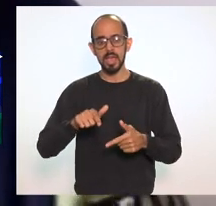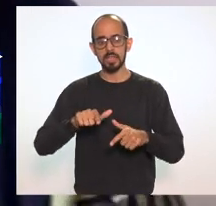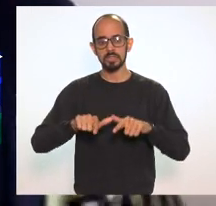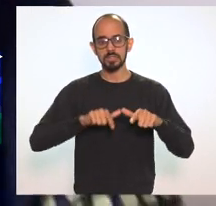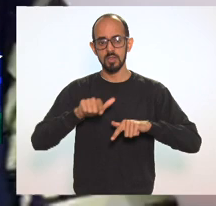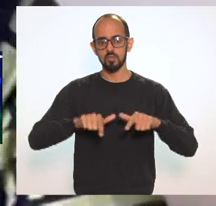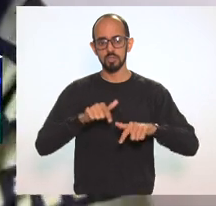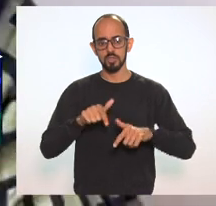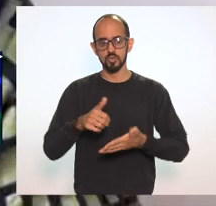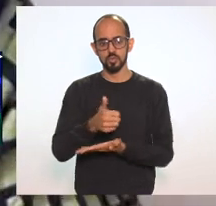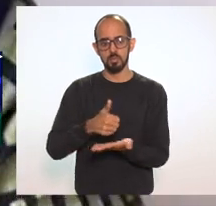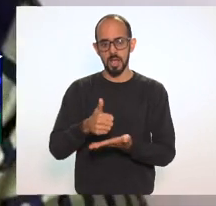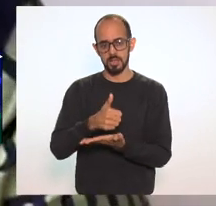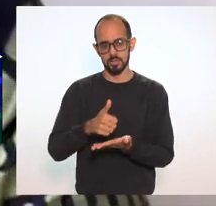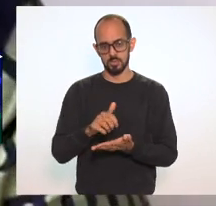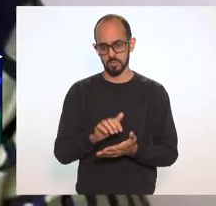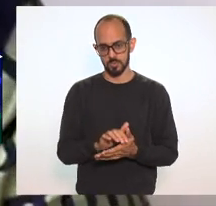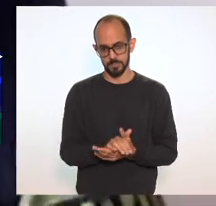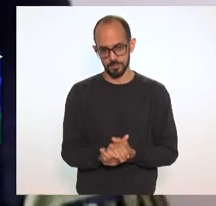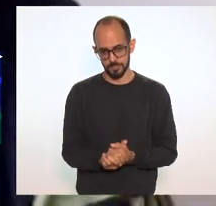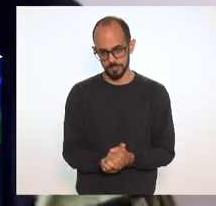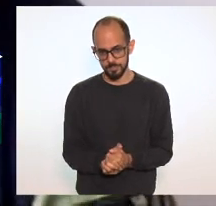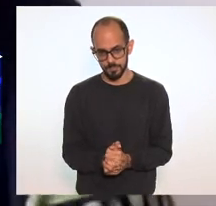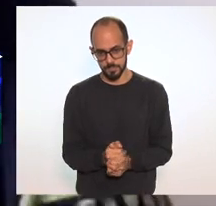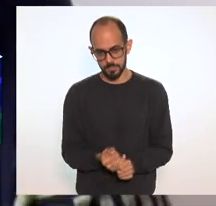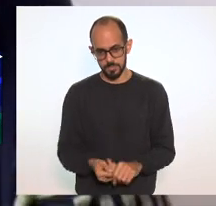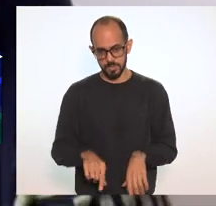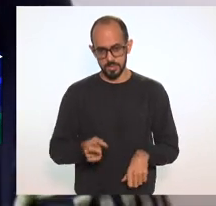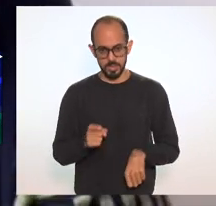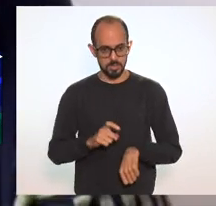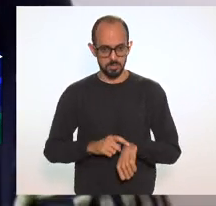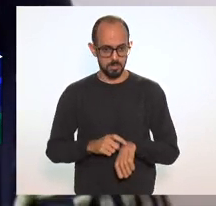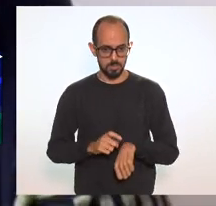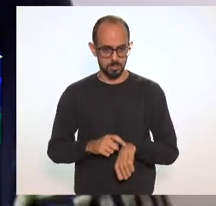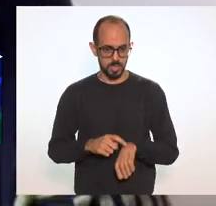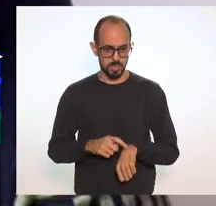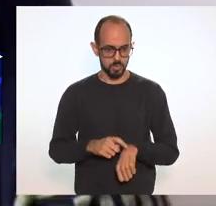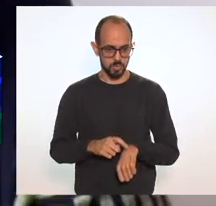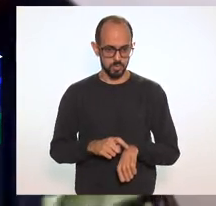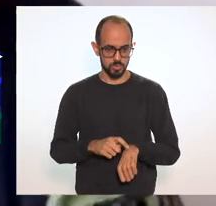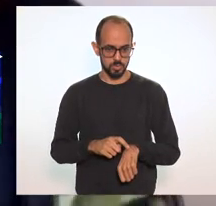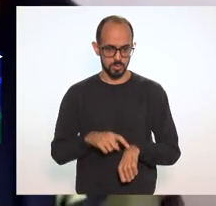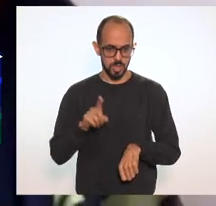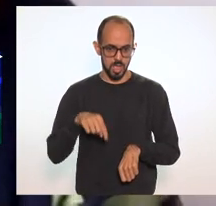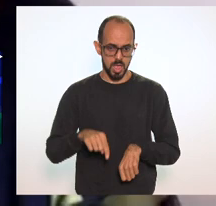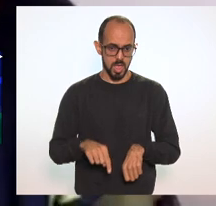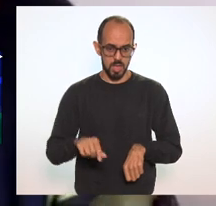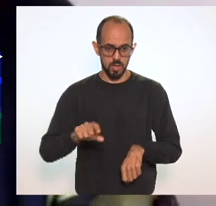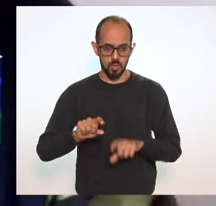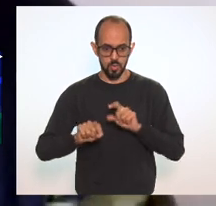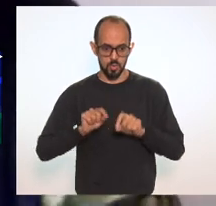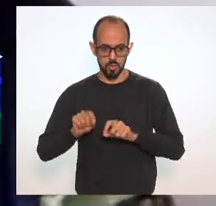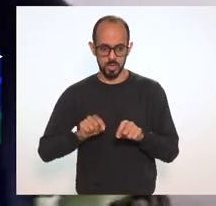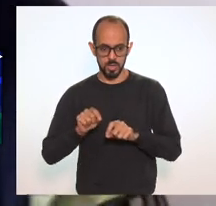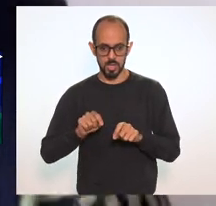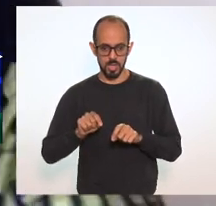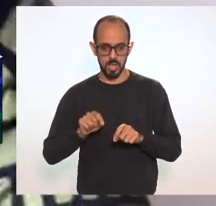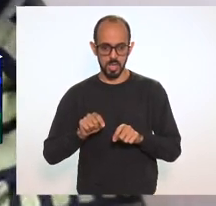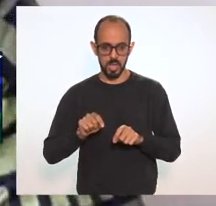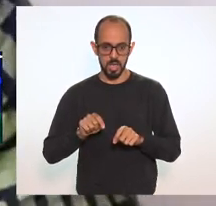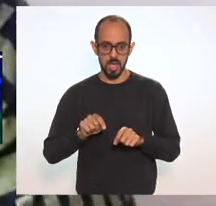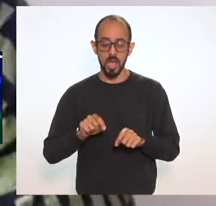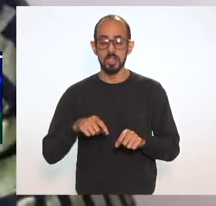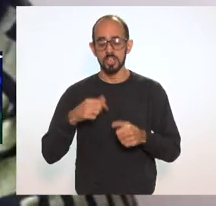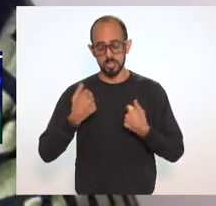aqueles que mais tem legitimidade para nos apontar e se nesse momento então sim os copos de assistência às autoridades sanitárias a gente